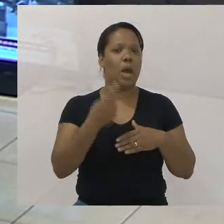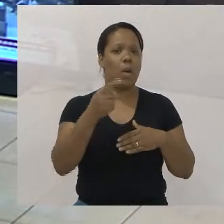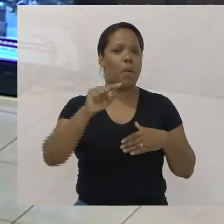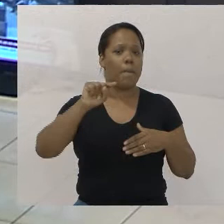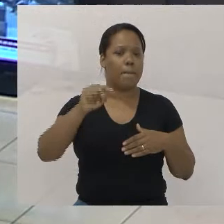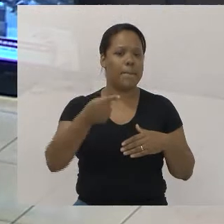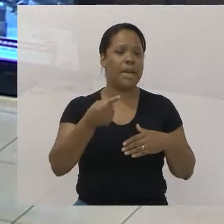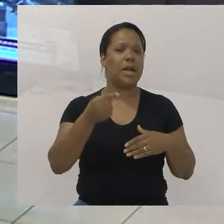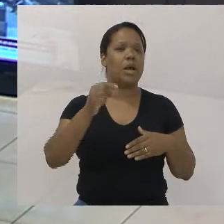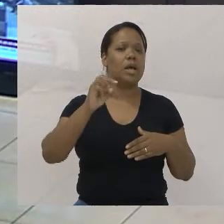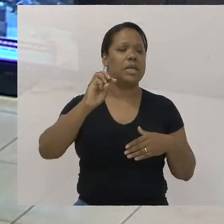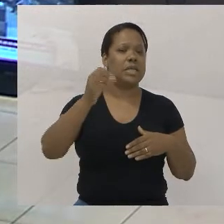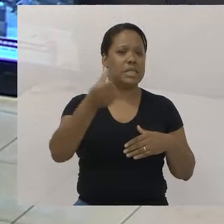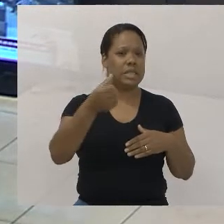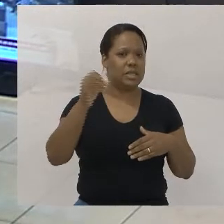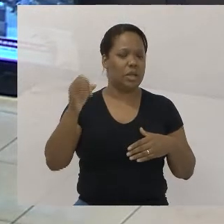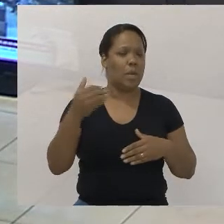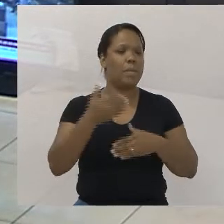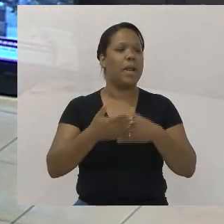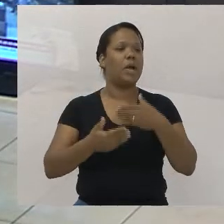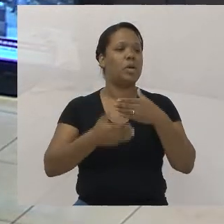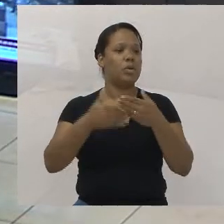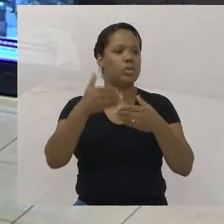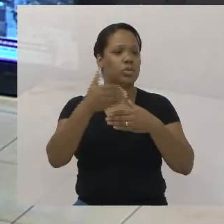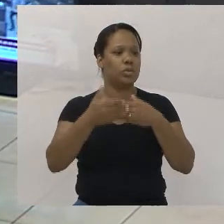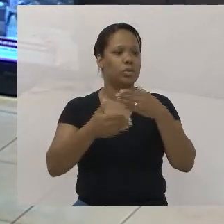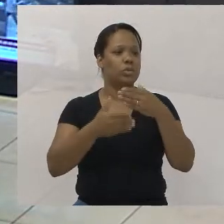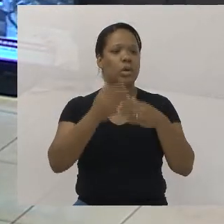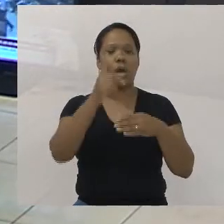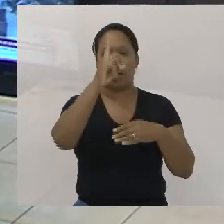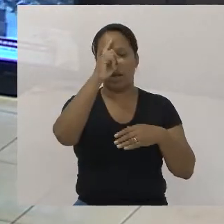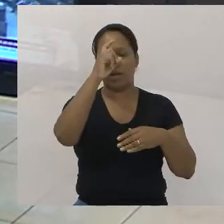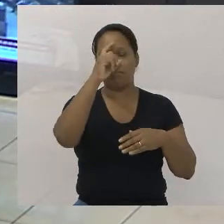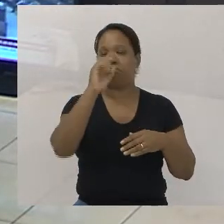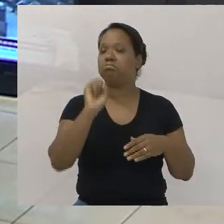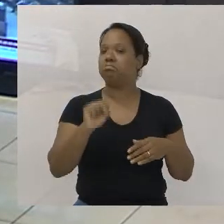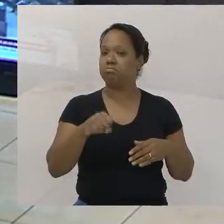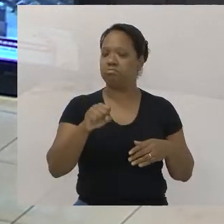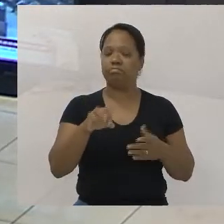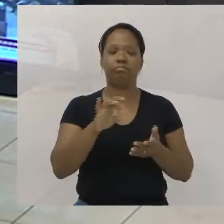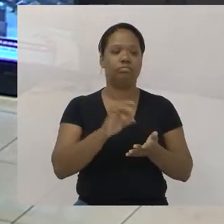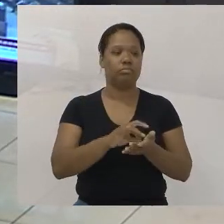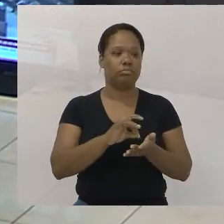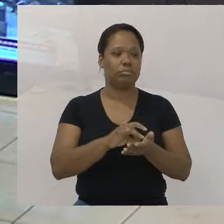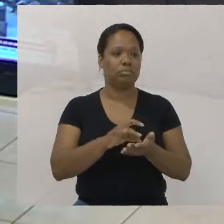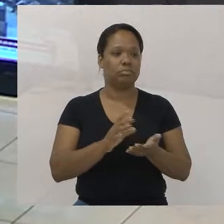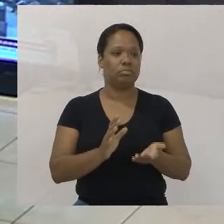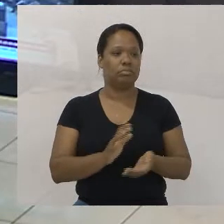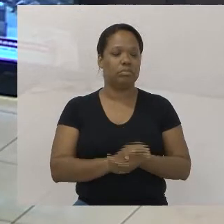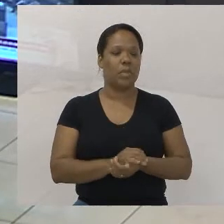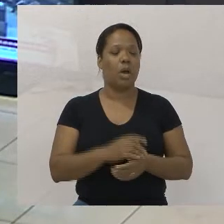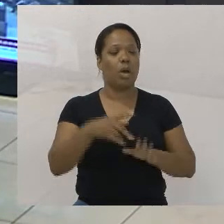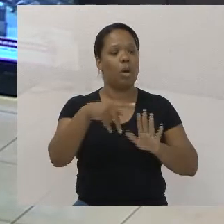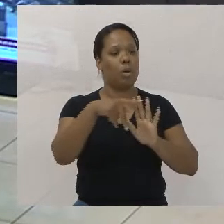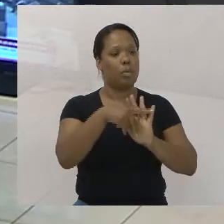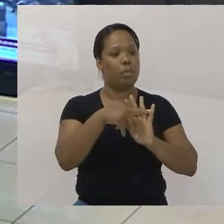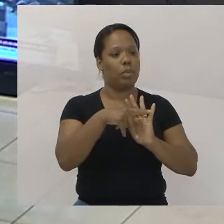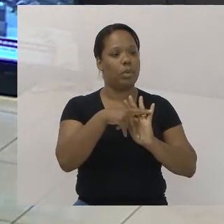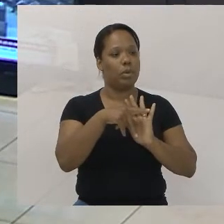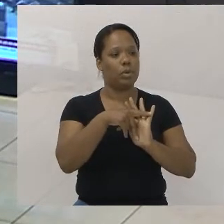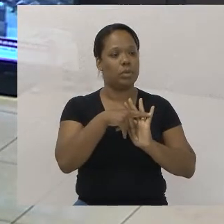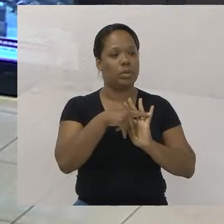seiscentos era para a construção do novo pronto socorro municipal é o projeto há